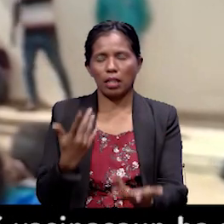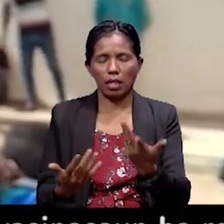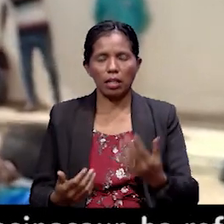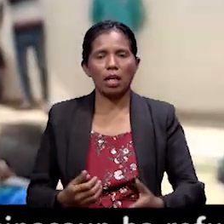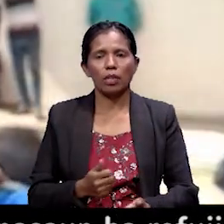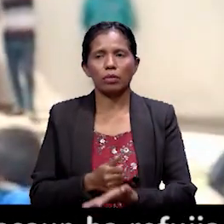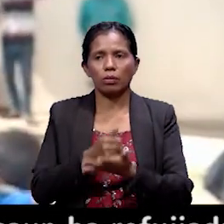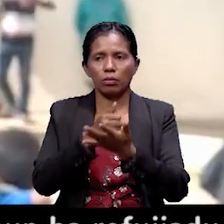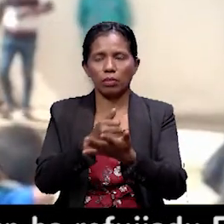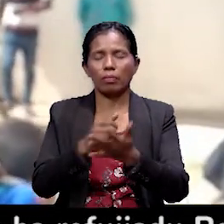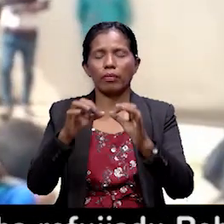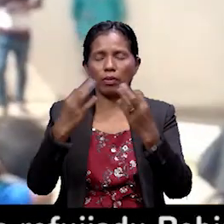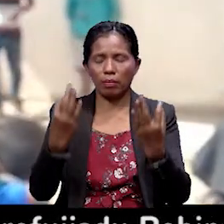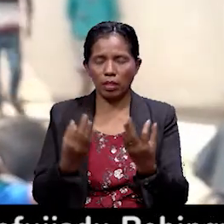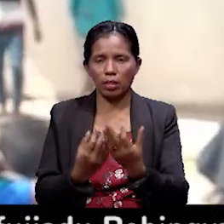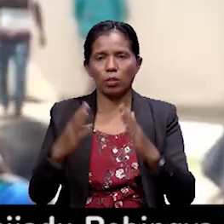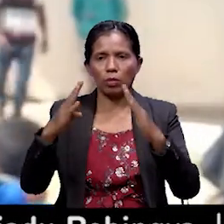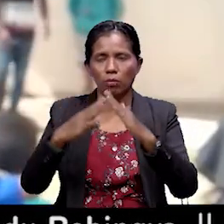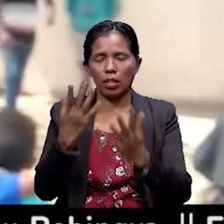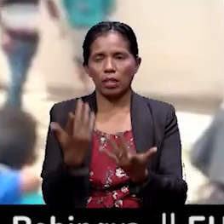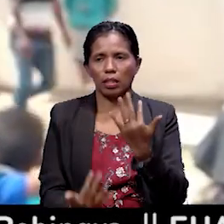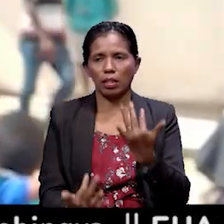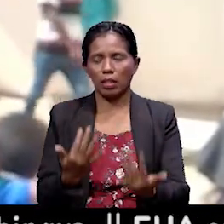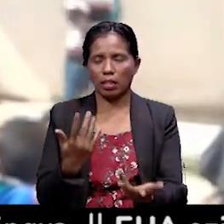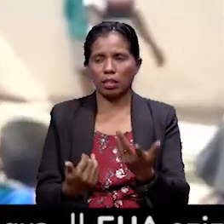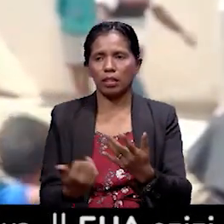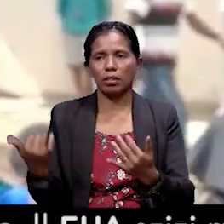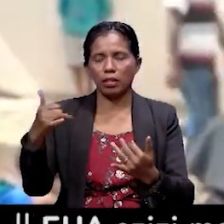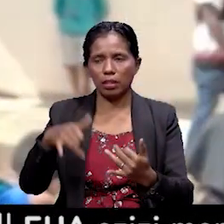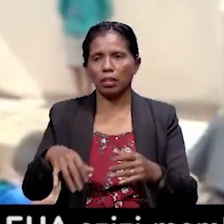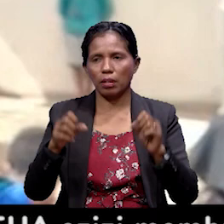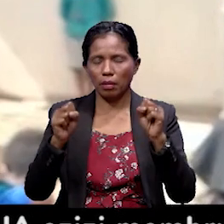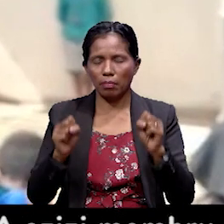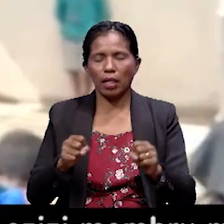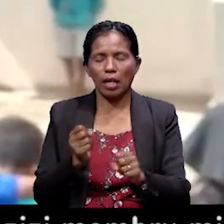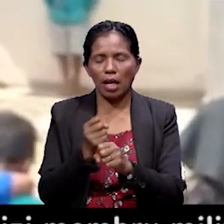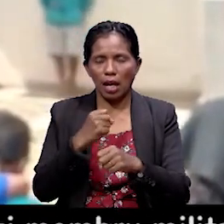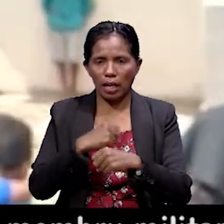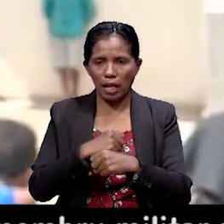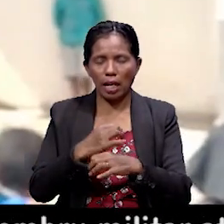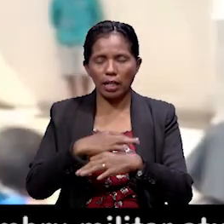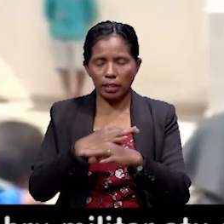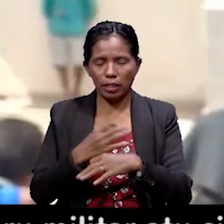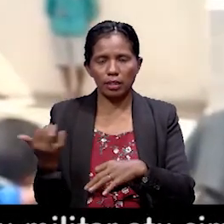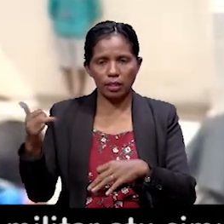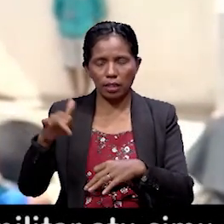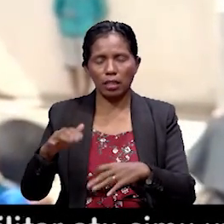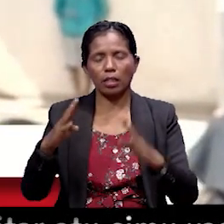senebe, uma aihane, para nume, sirebele, construe fali, sirene helafate,